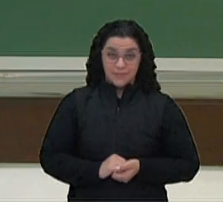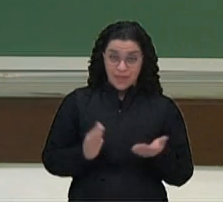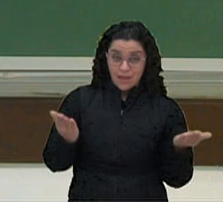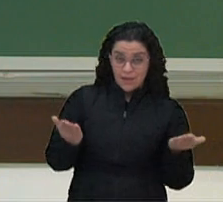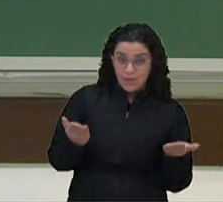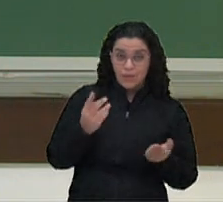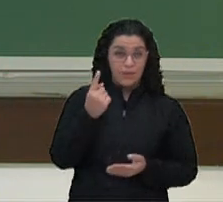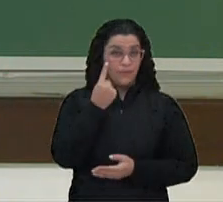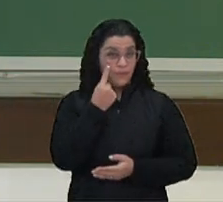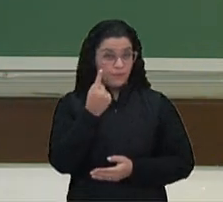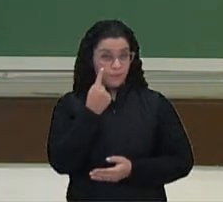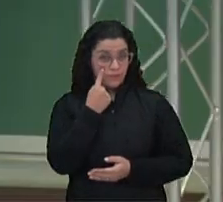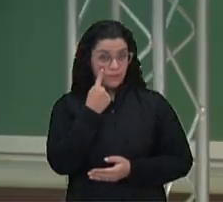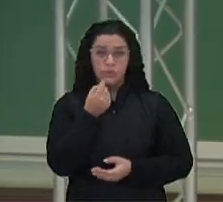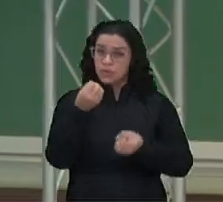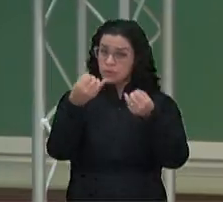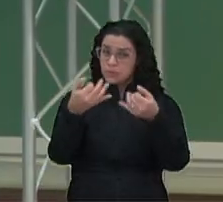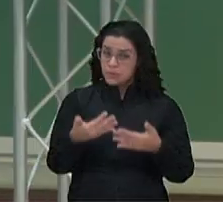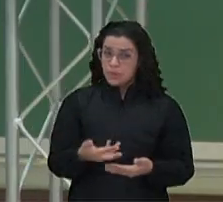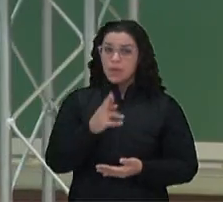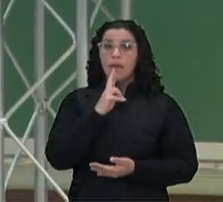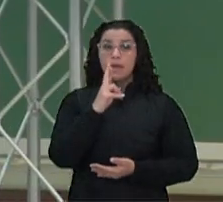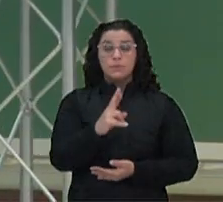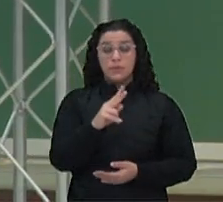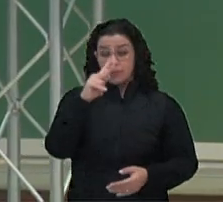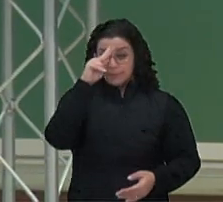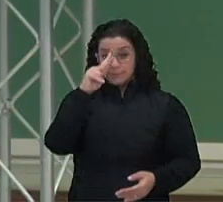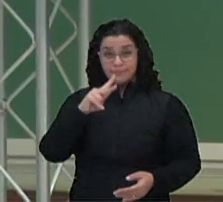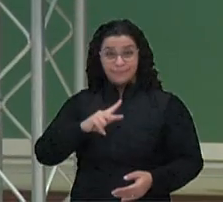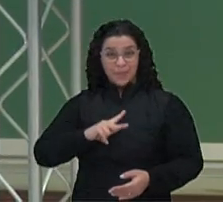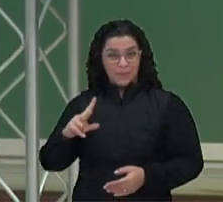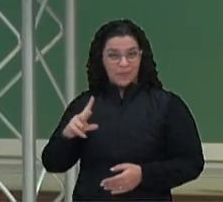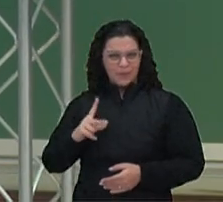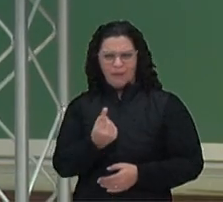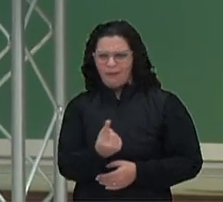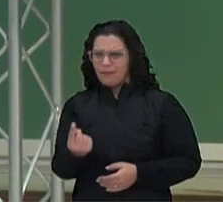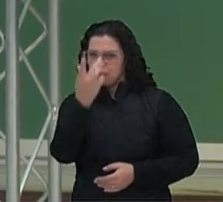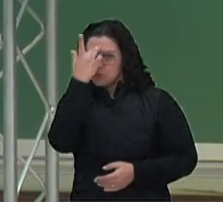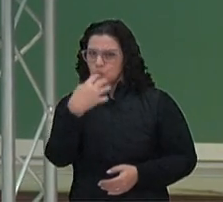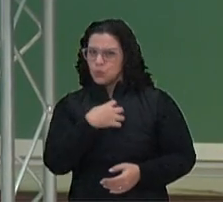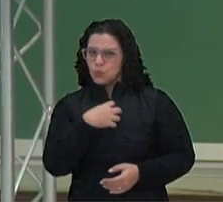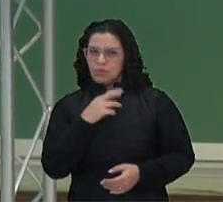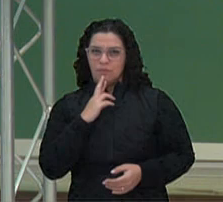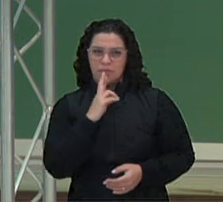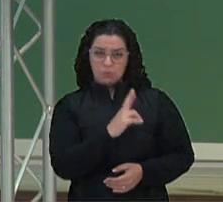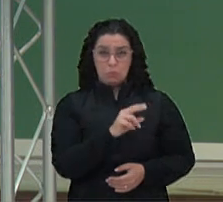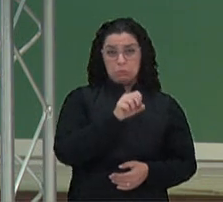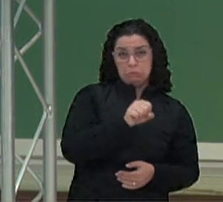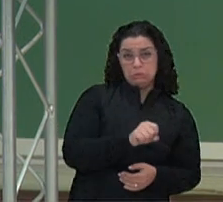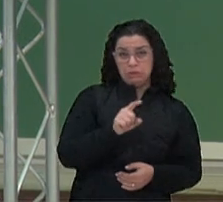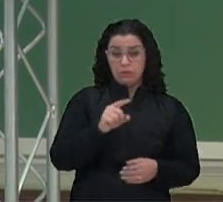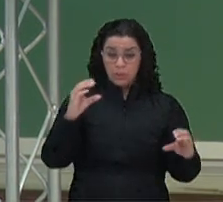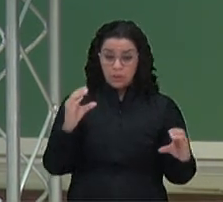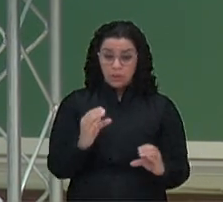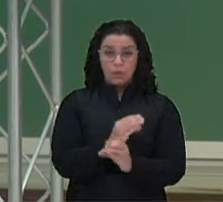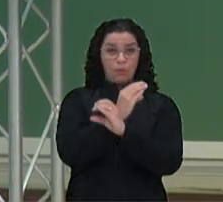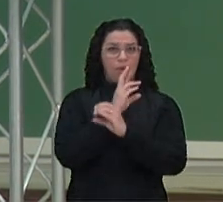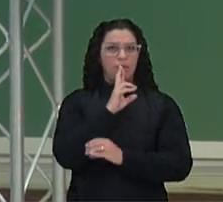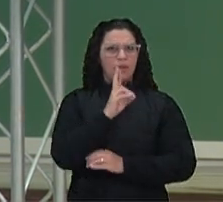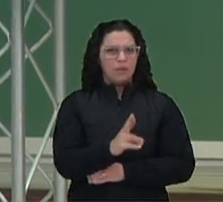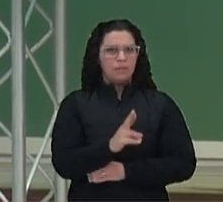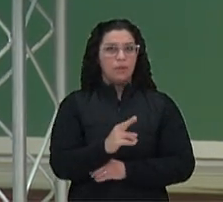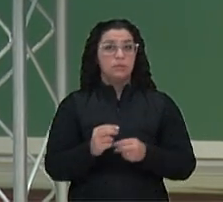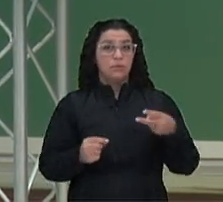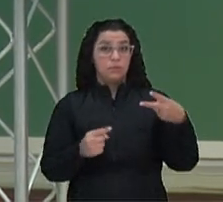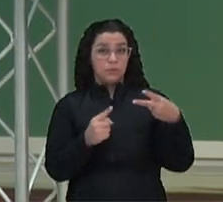Então, olha só, como eu disse aqui, a resposta era pessoal, tá? E eu queria que eu pedi para que vocês dessem a resposta completa. Então, assim,